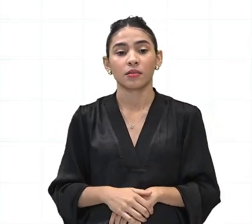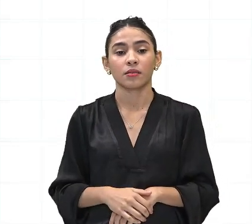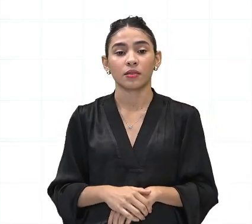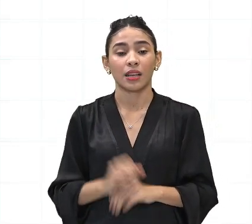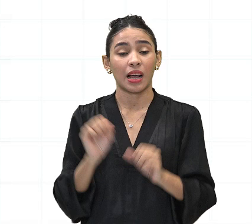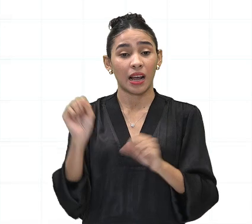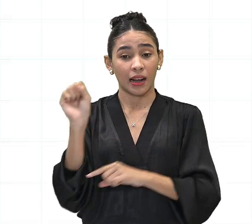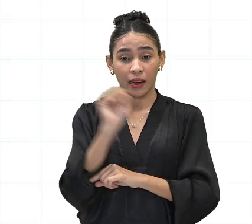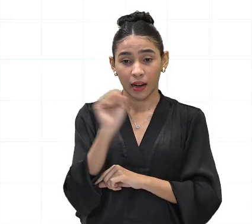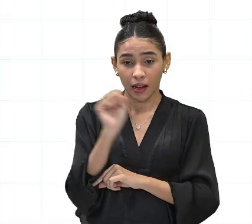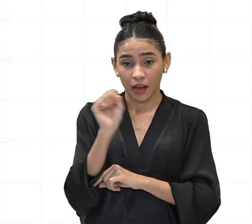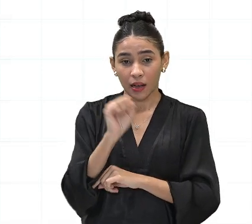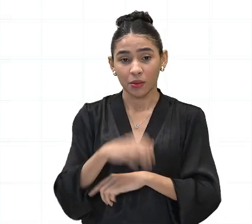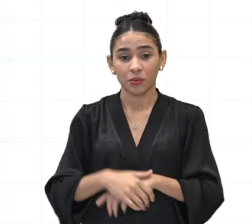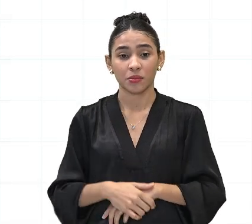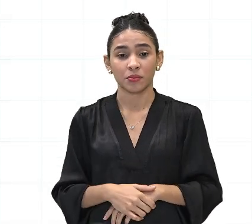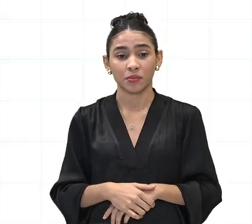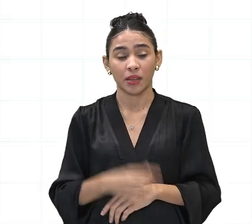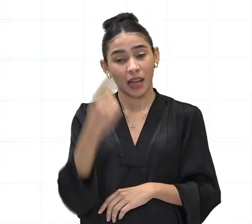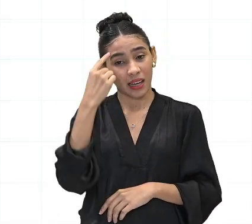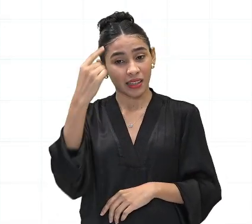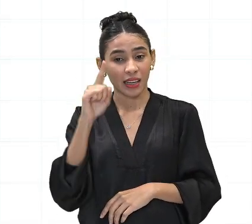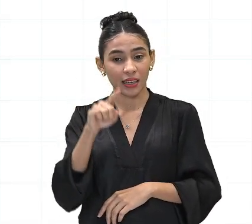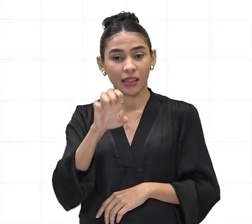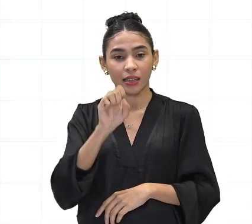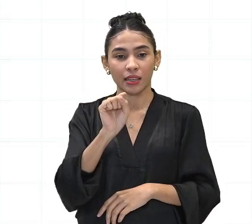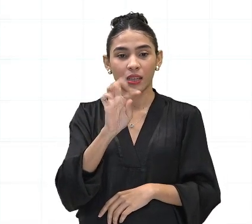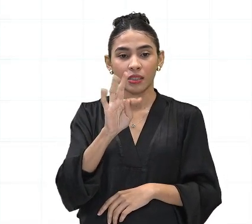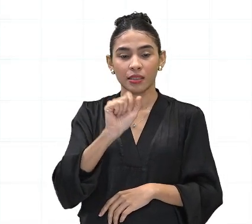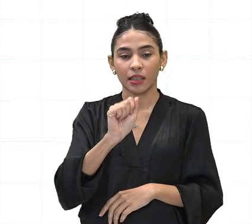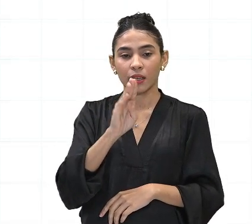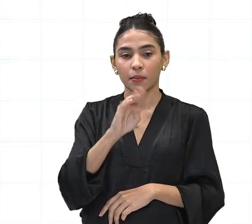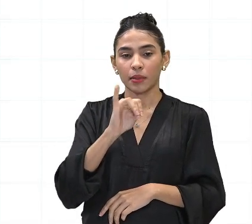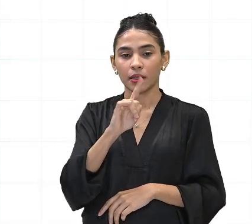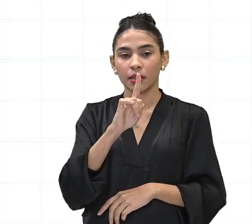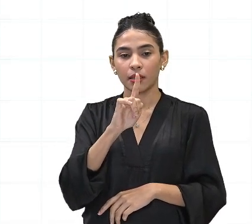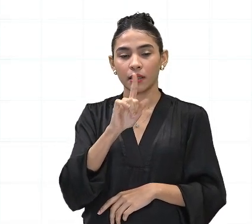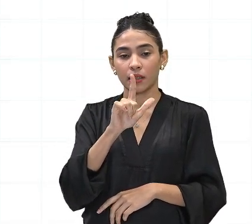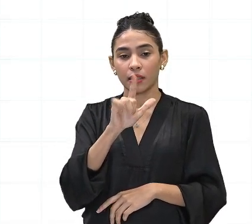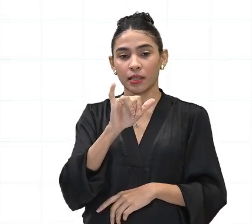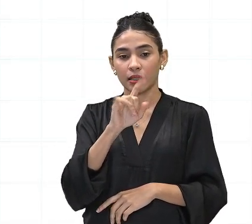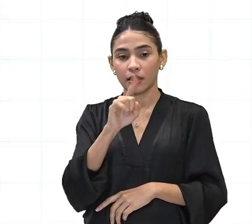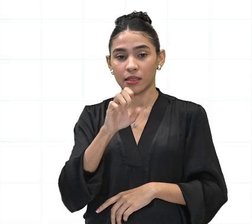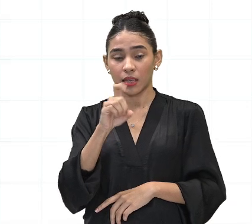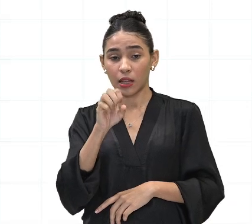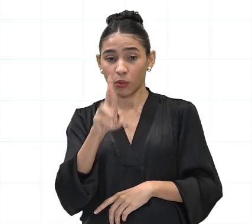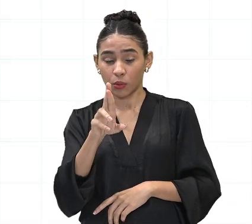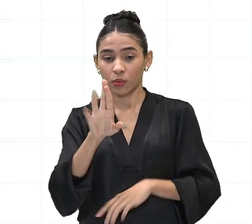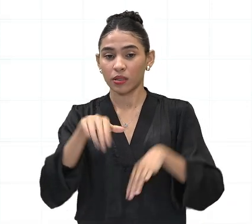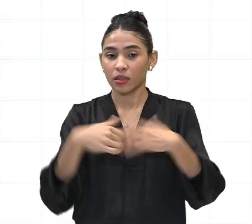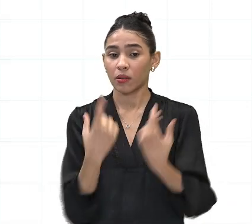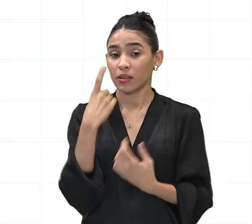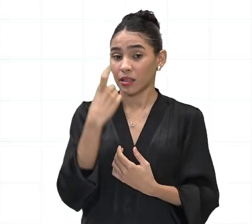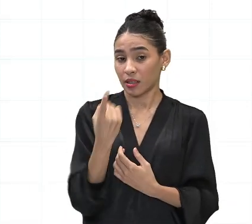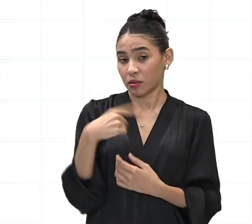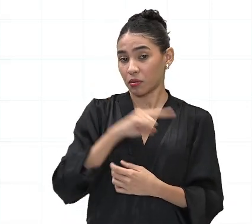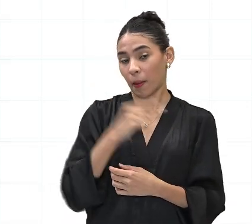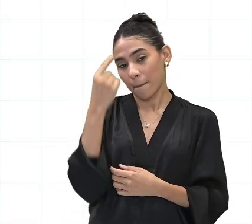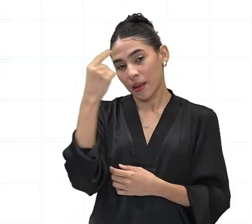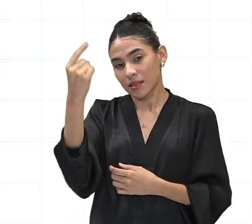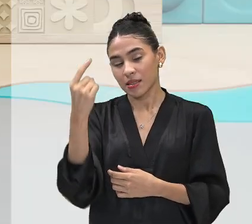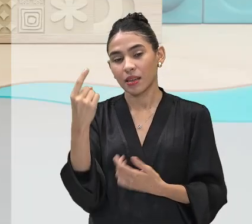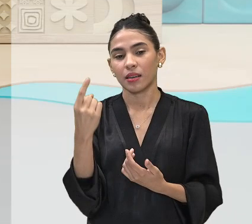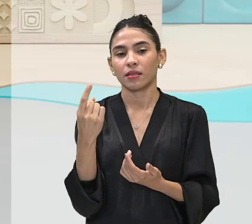aqui a ideia era a palavra estabilizador, perfeito? É bastante interessante a gente pensar essas